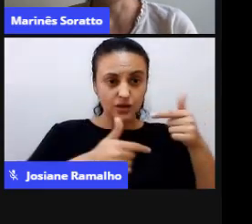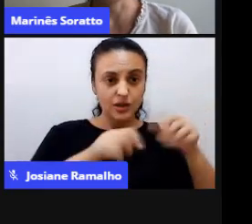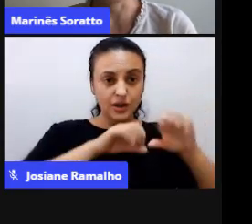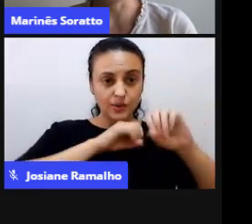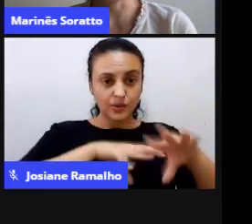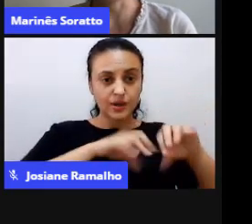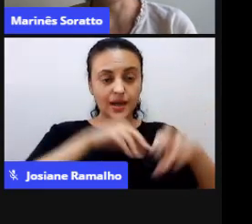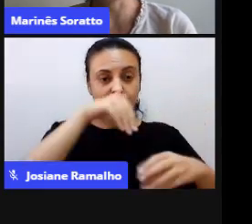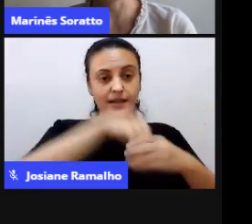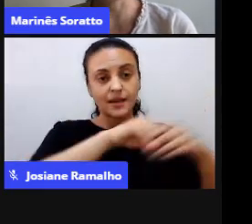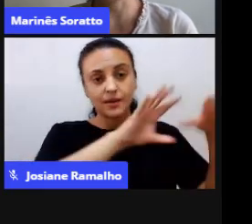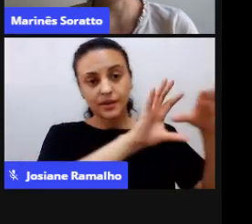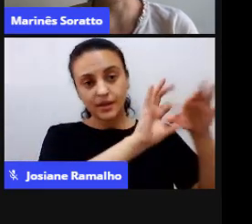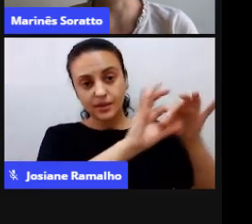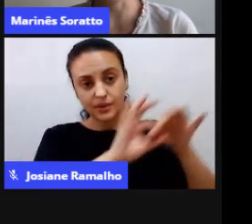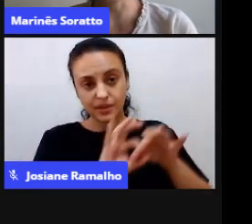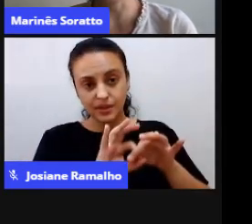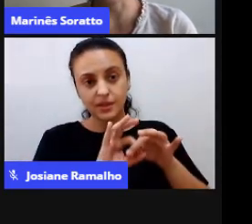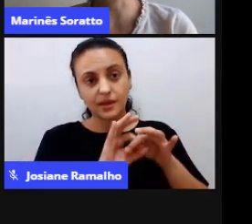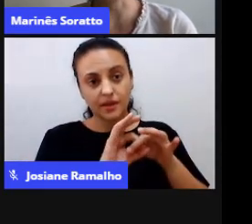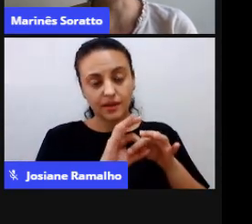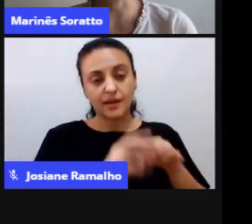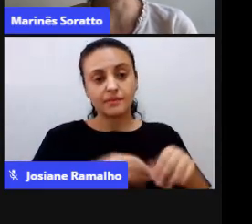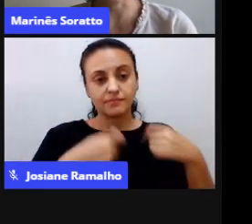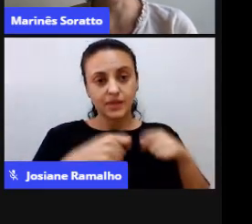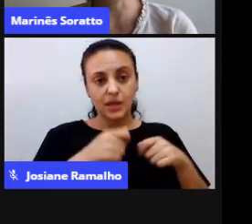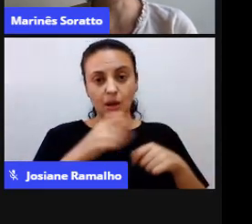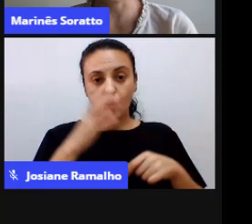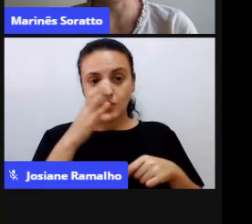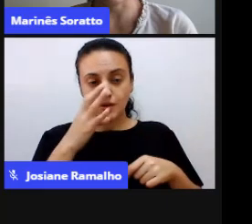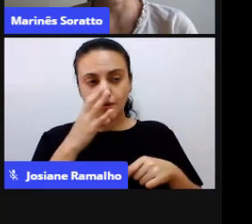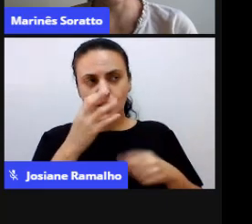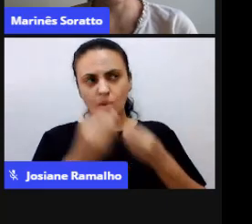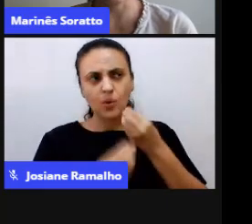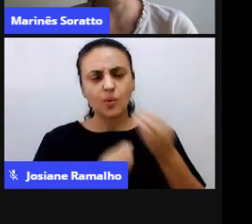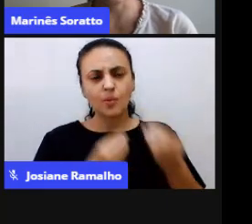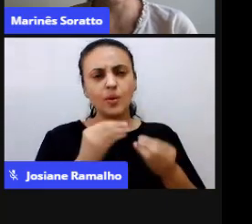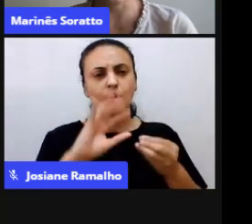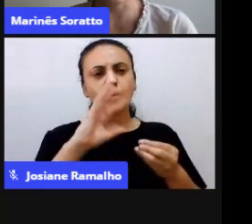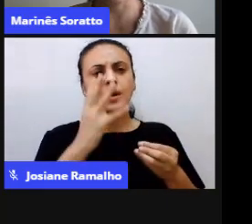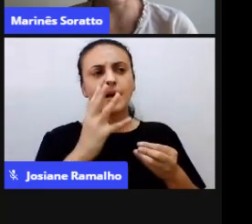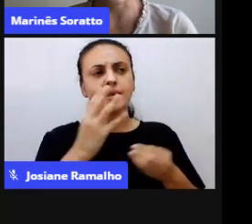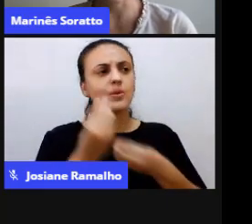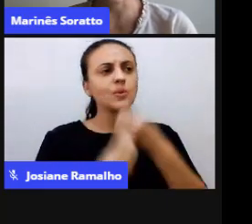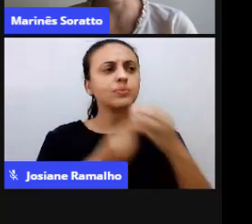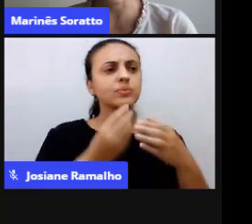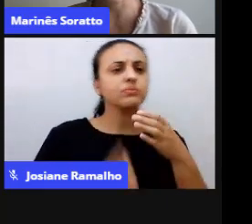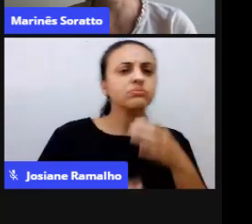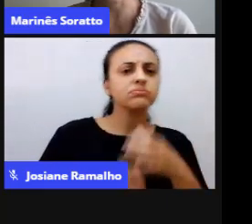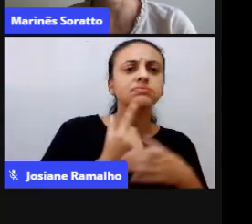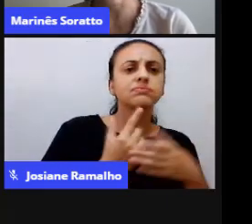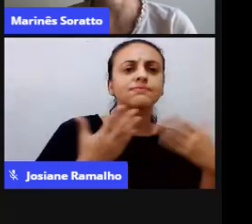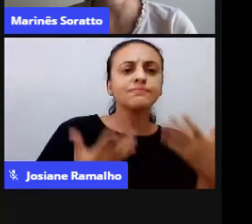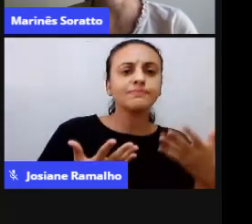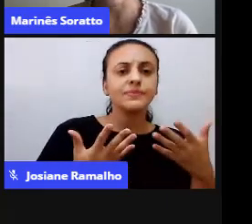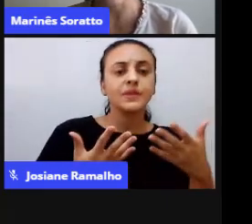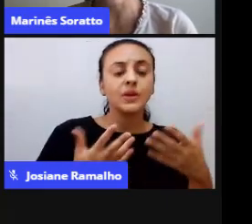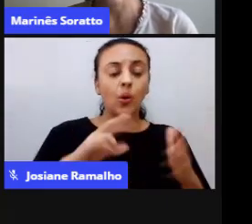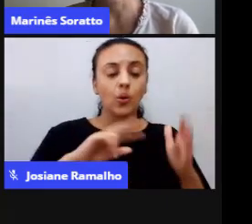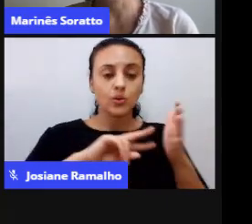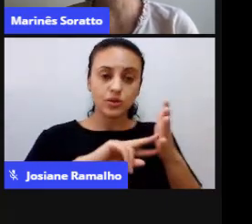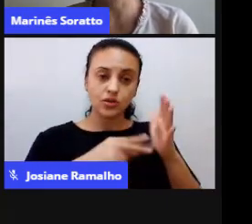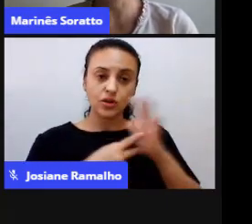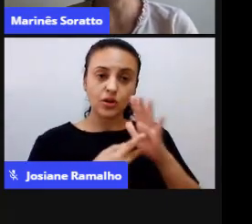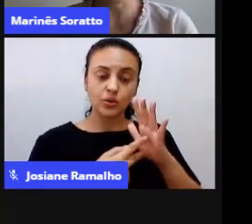né? E que exige analisar como as coisas acontecem, emergem, dão sentido e significado às coisas e às